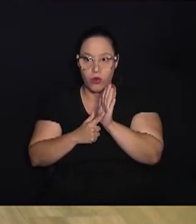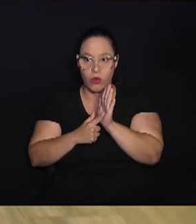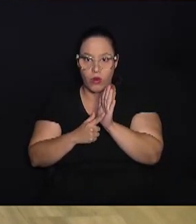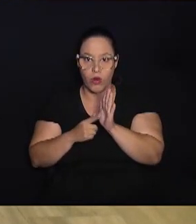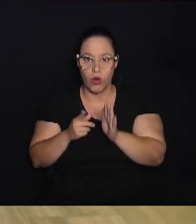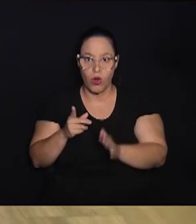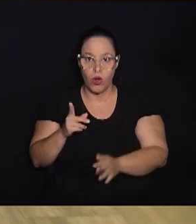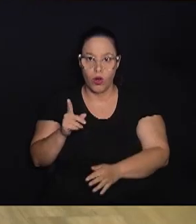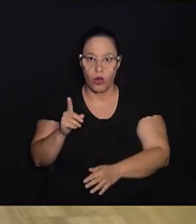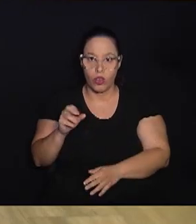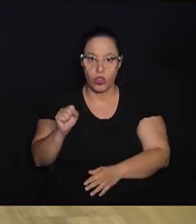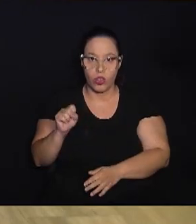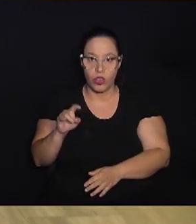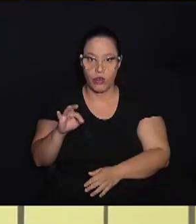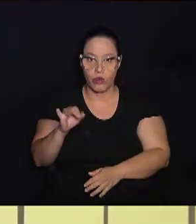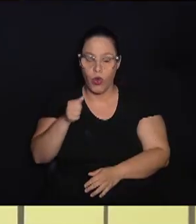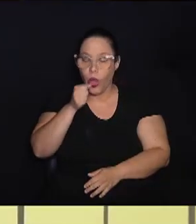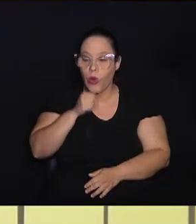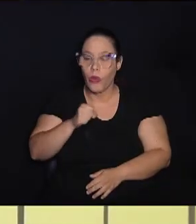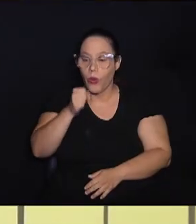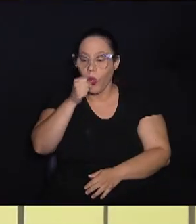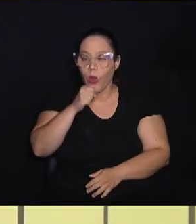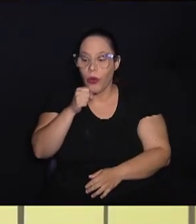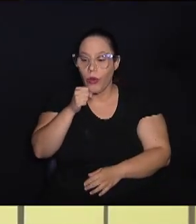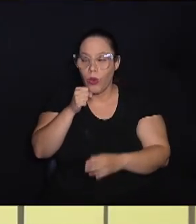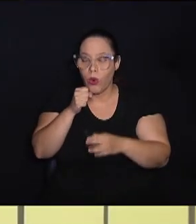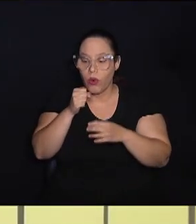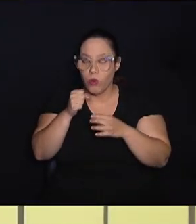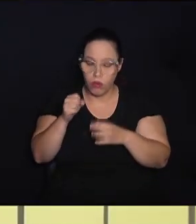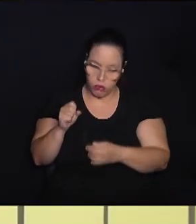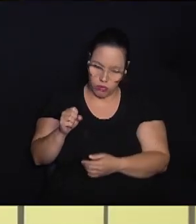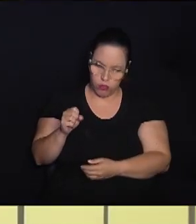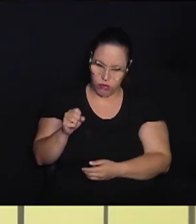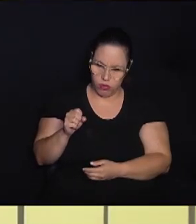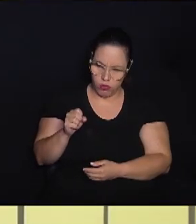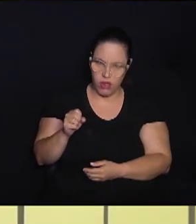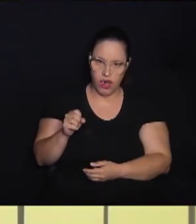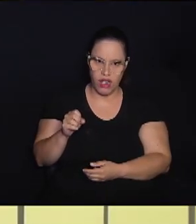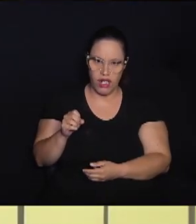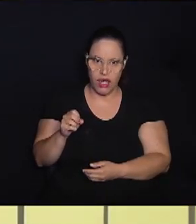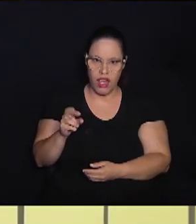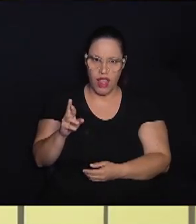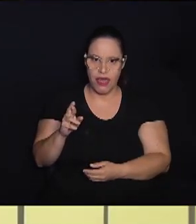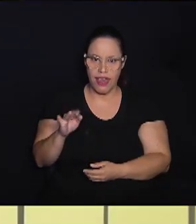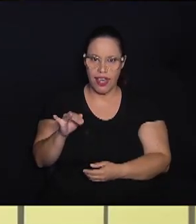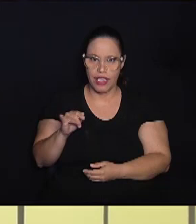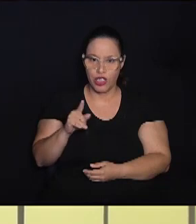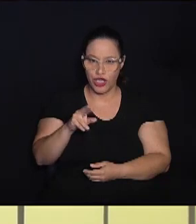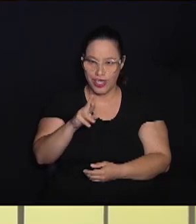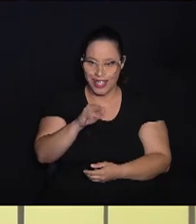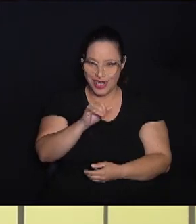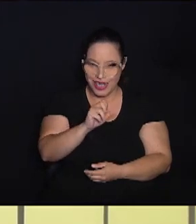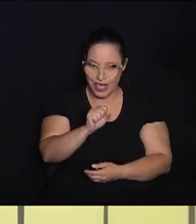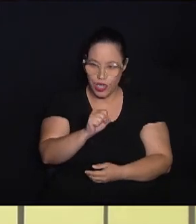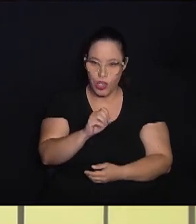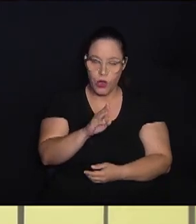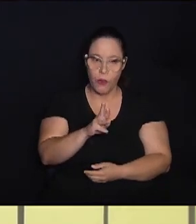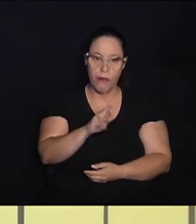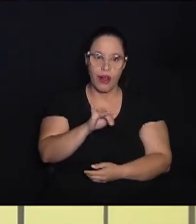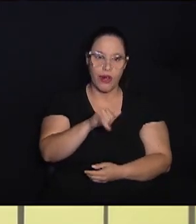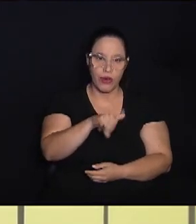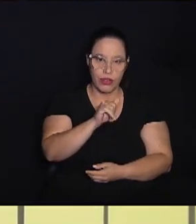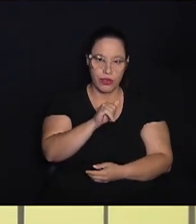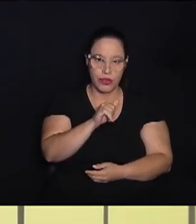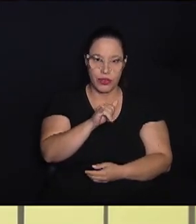derretido né conta um pouquinho dele pra gente da editora mfo né isso esse é o de retirinho é uma obra do Mateus Matos e do